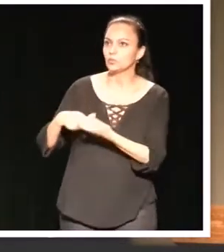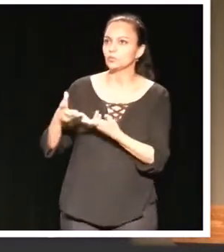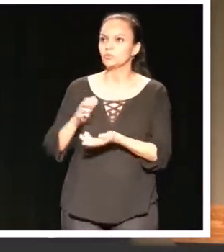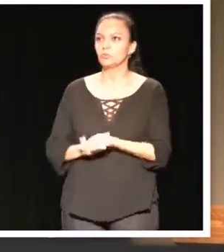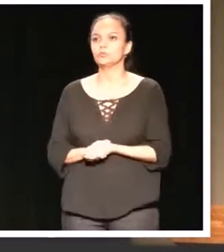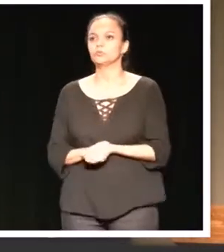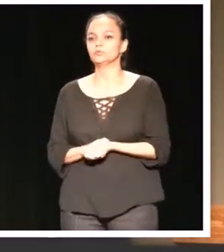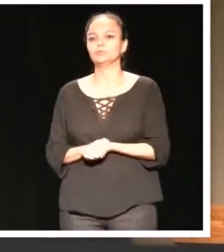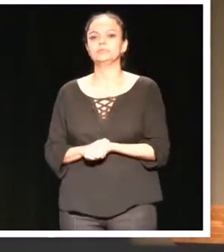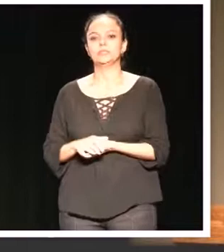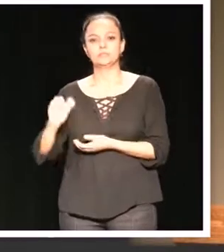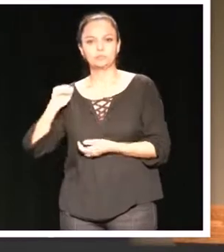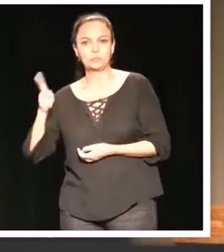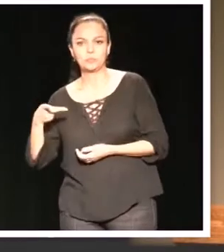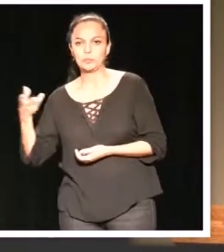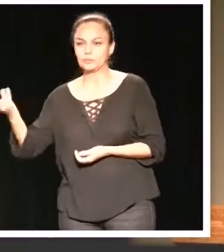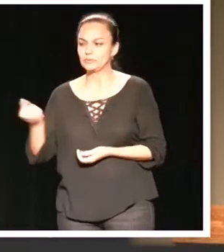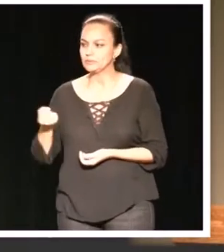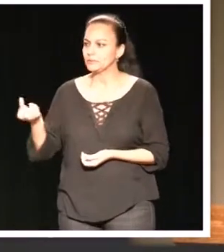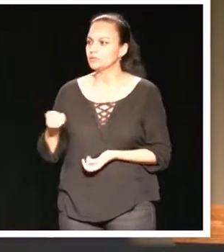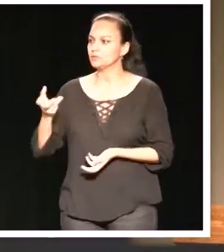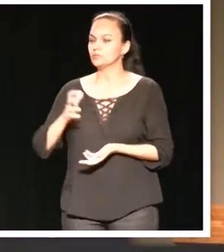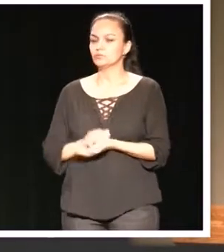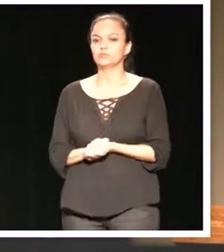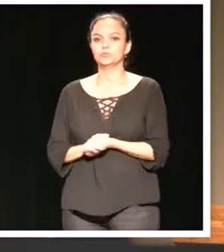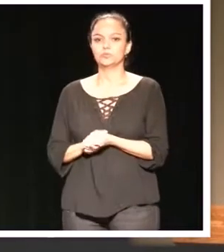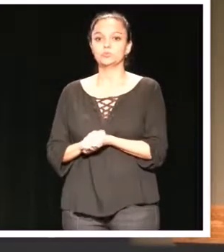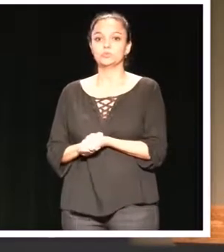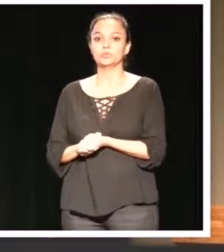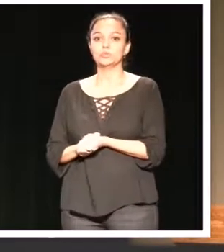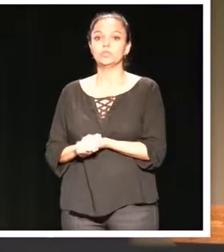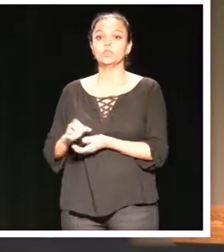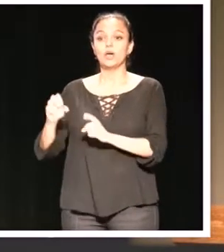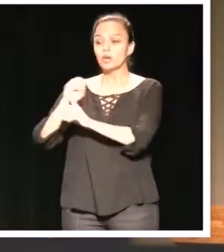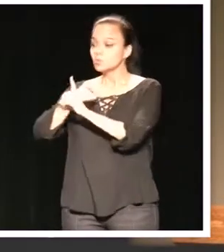pensões, integração em grupos